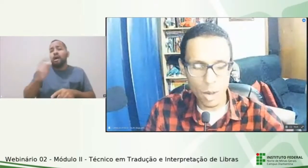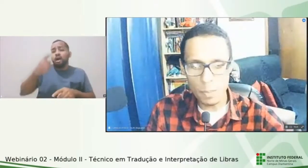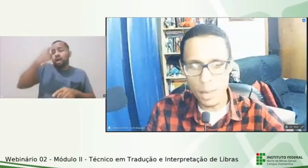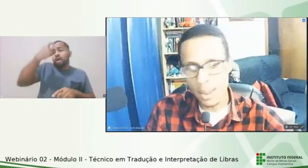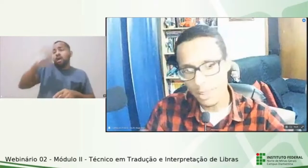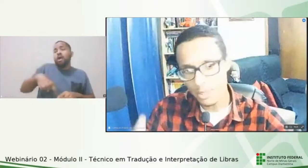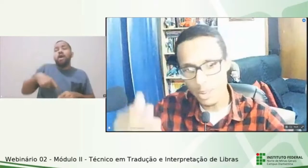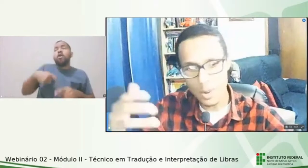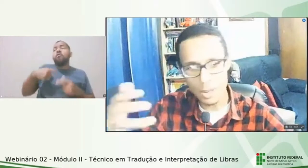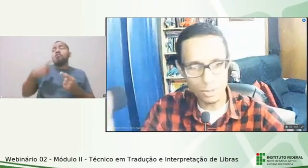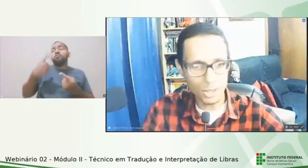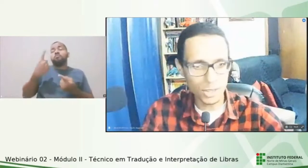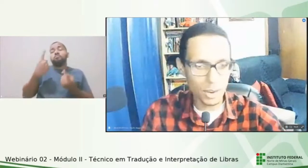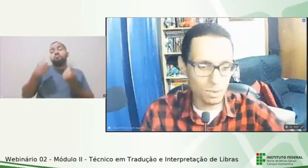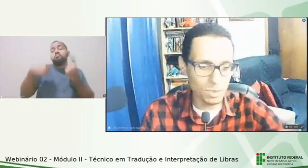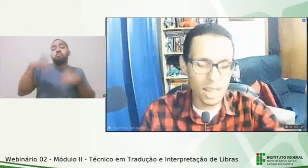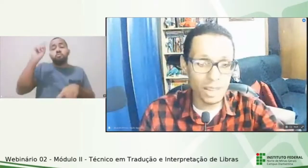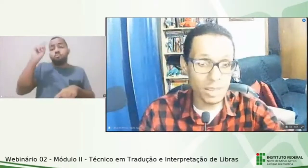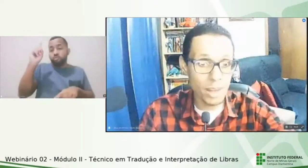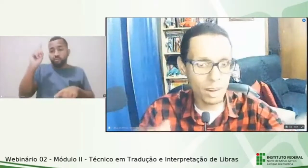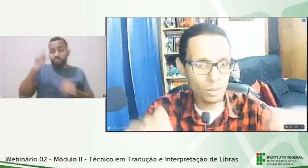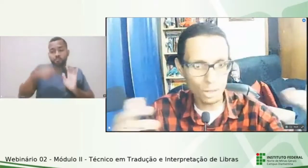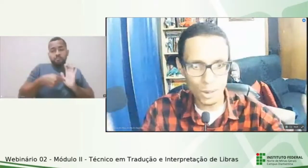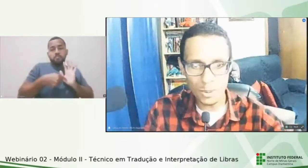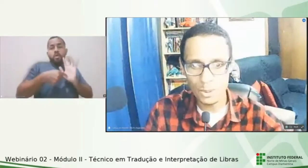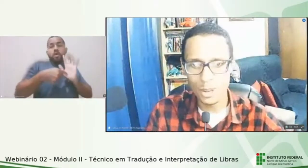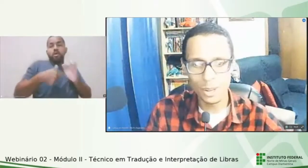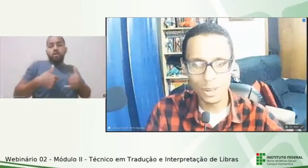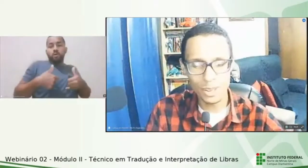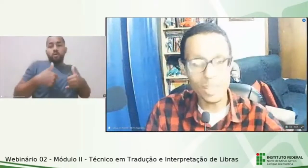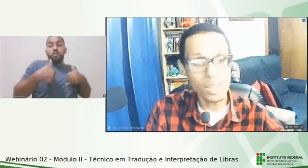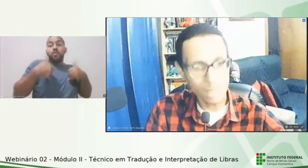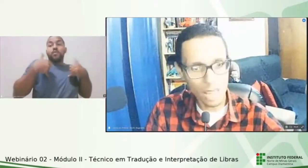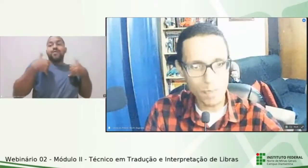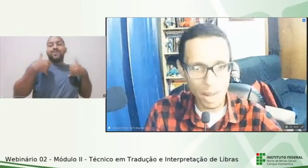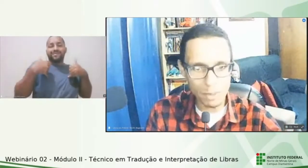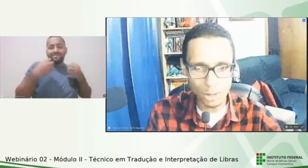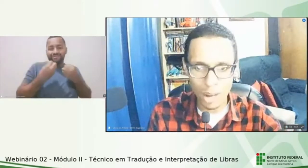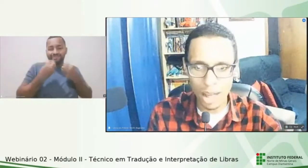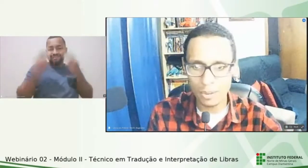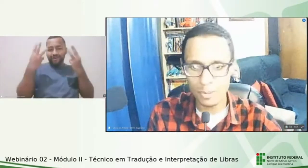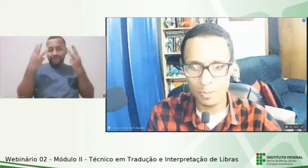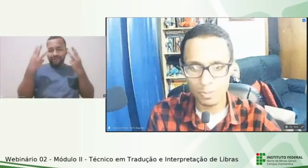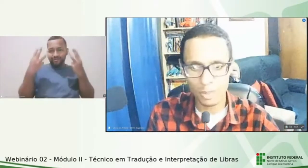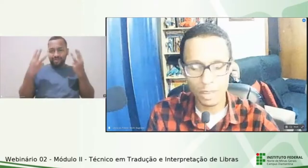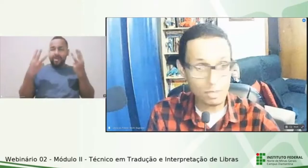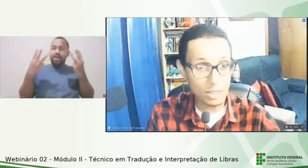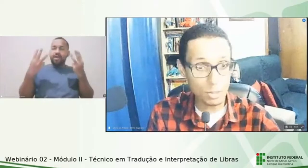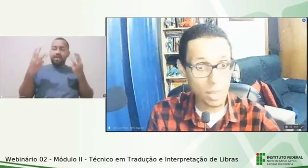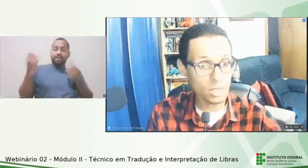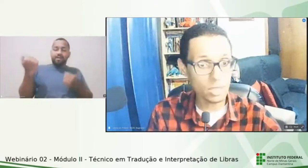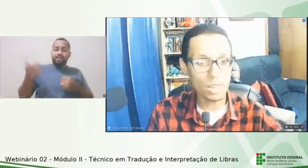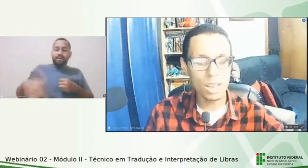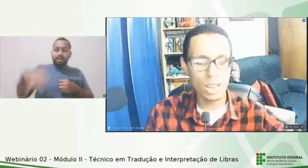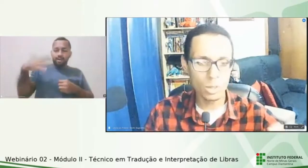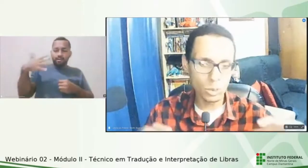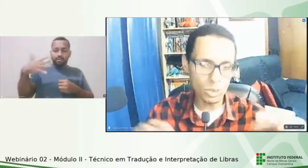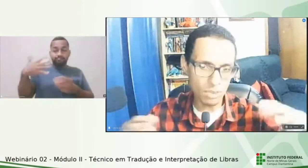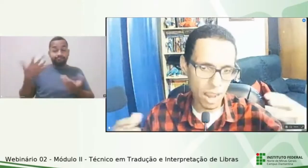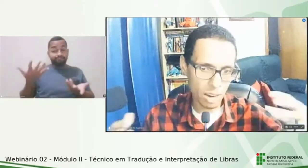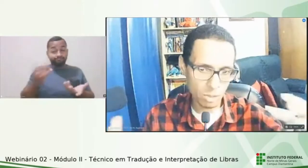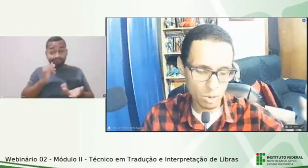só aparece quando você é convidada para um show e que tem que pagar muito caro. Infelizmente,